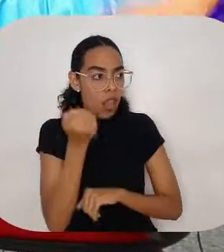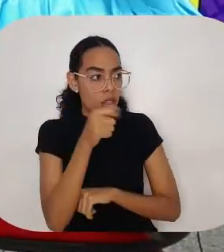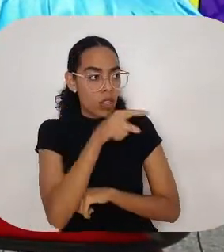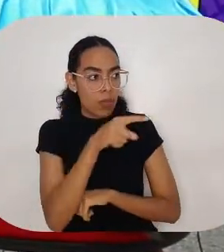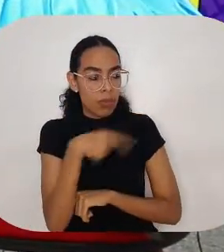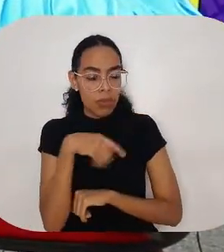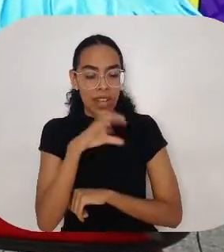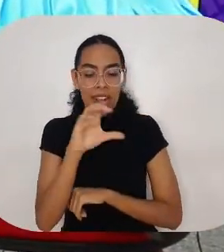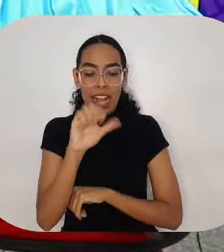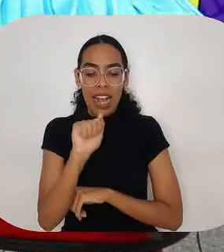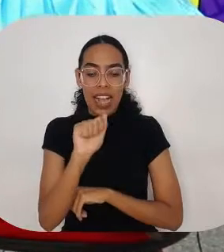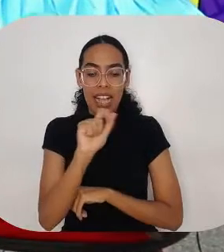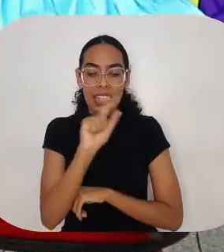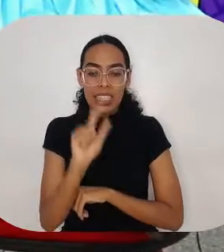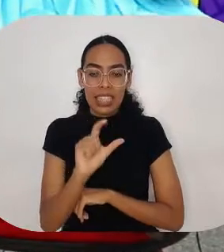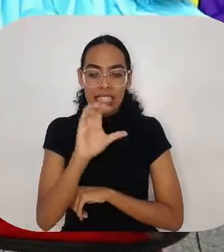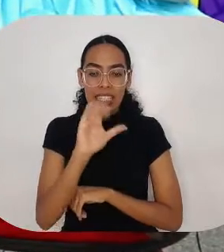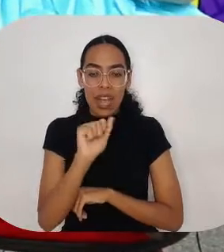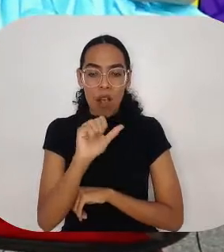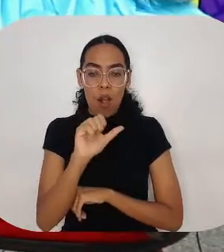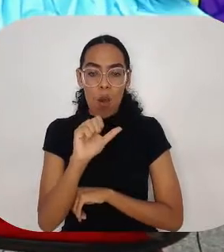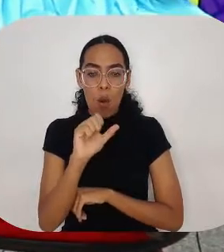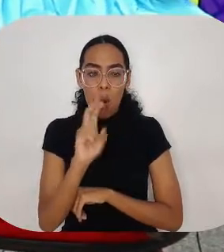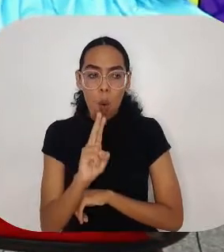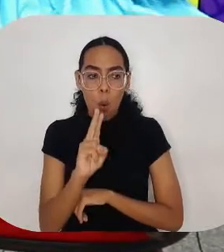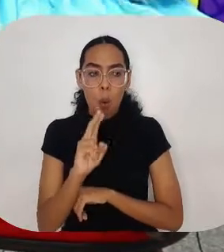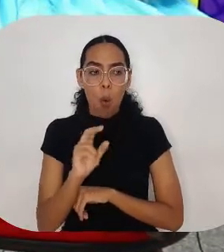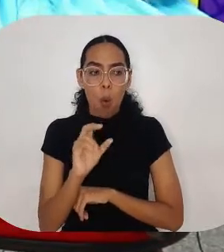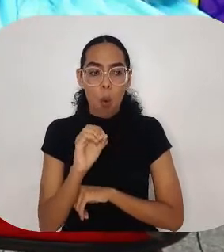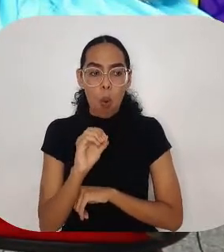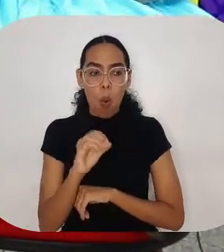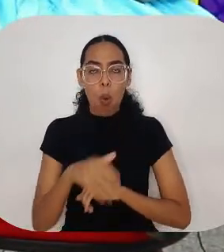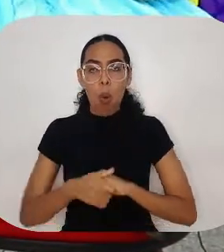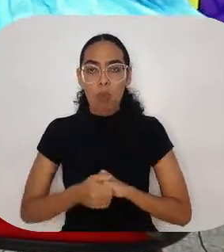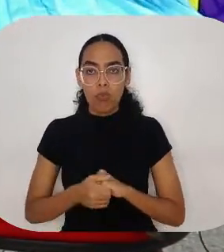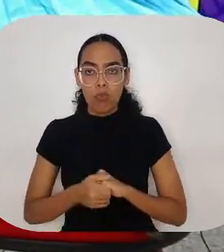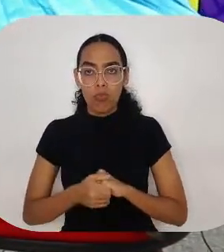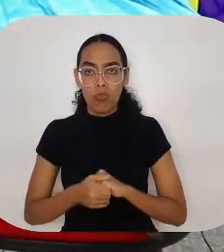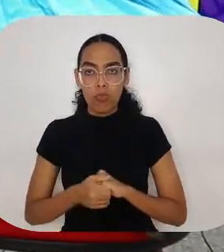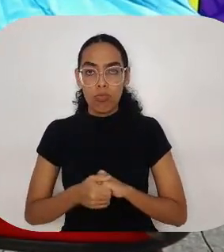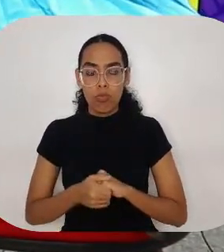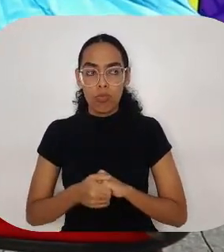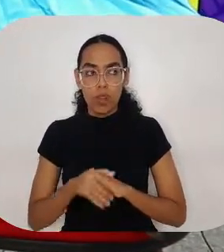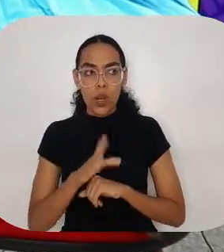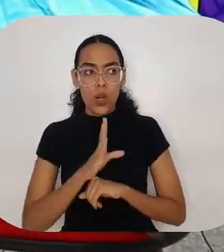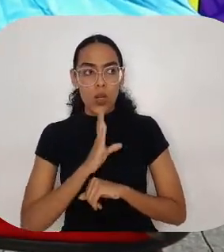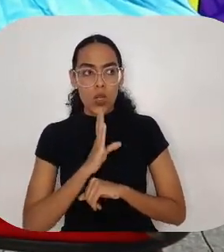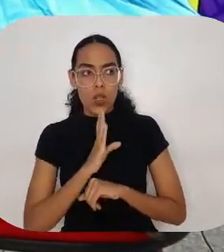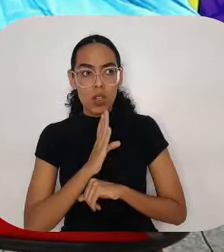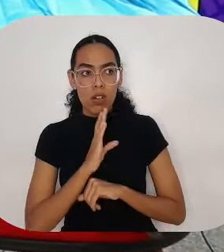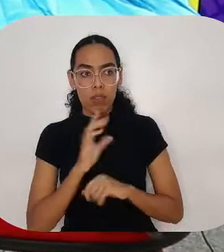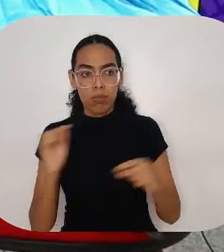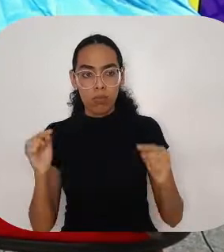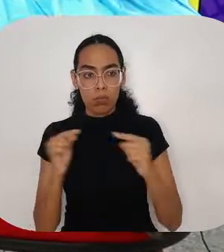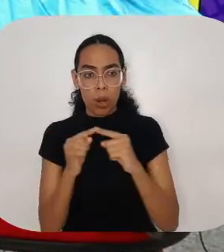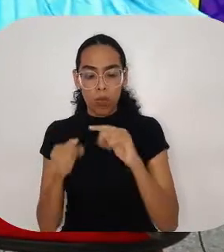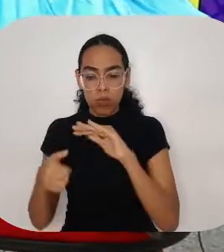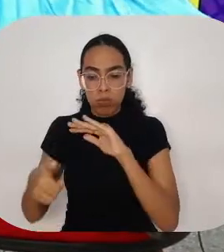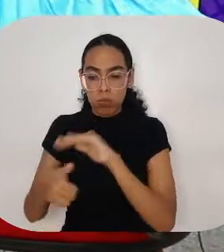caçaco? Deixa eu ver... É um gambá? Oi! E um peba?